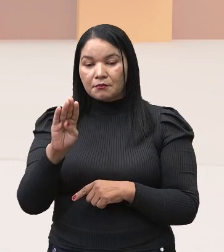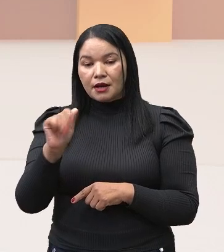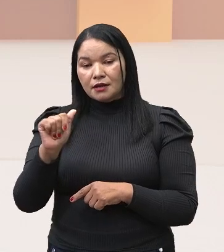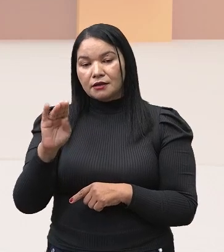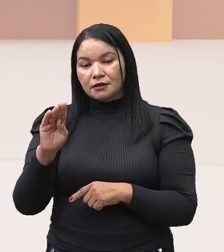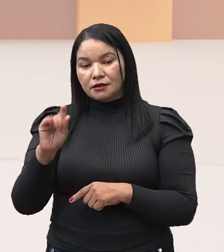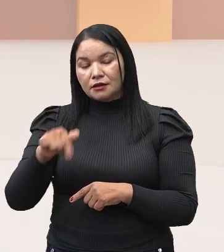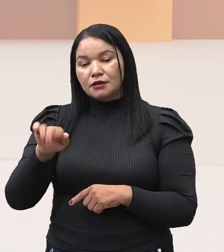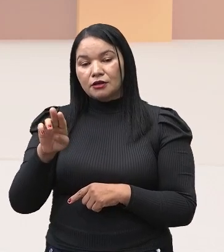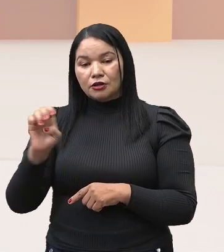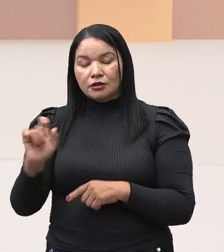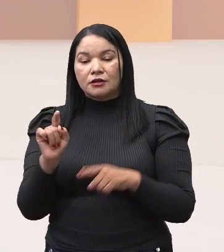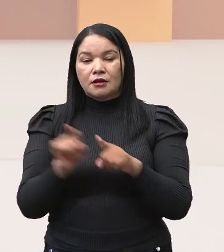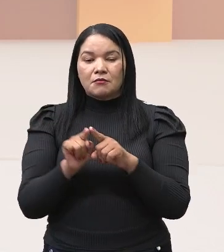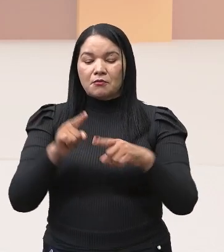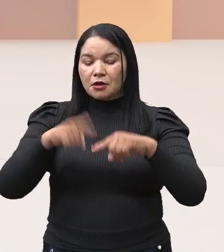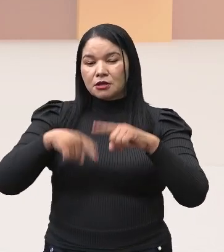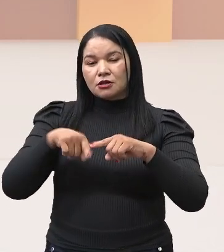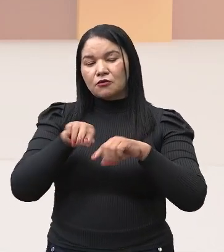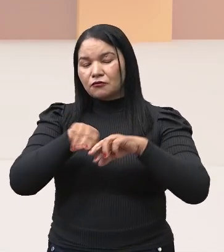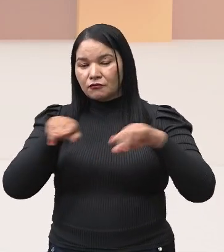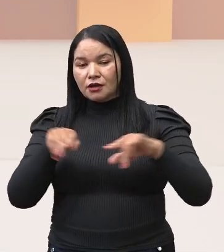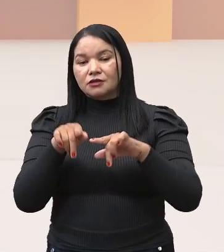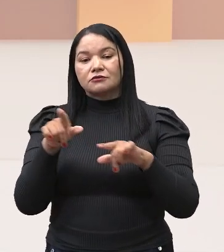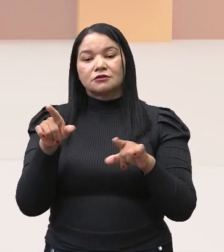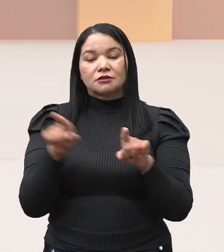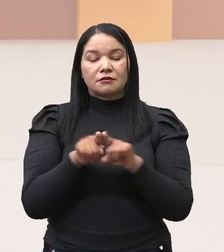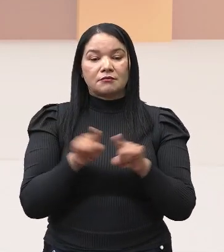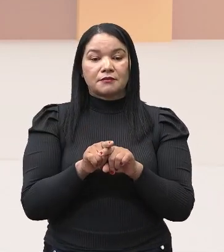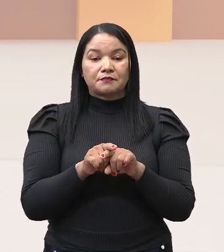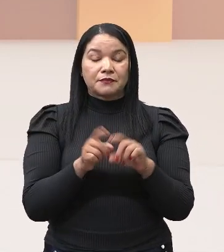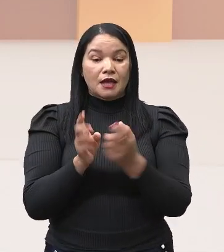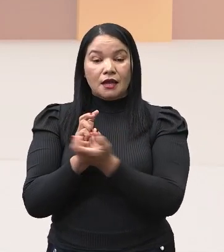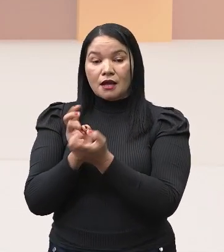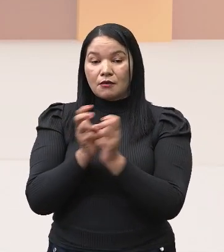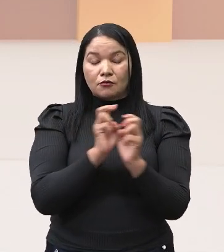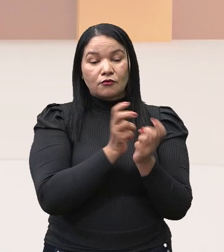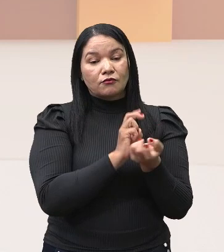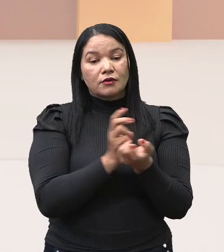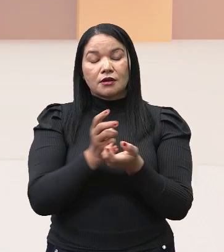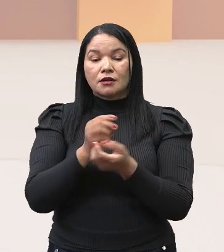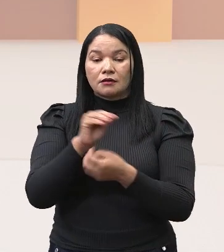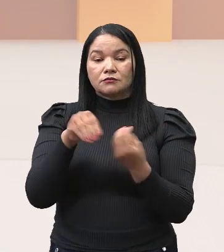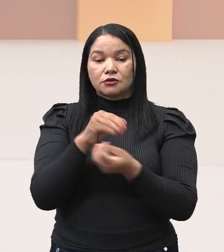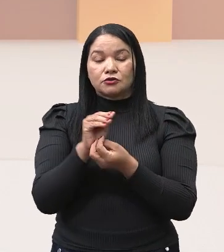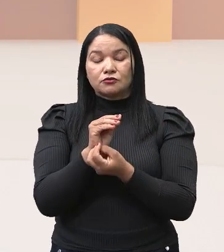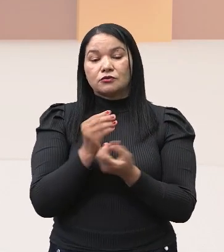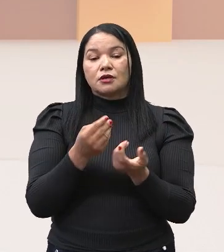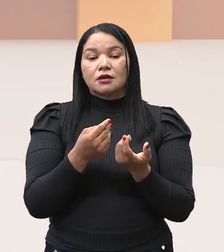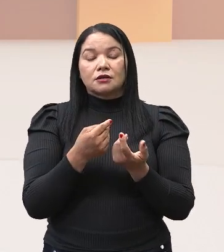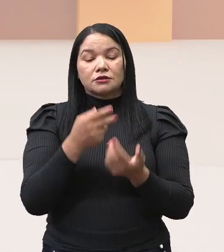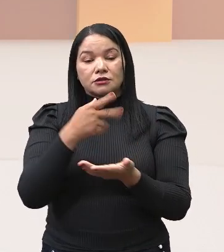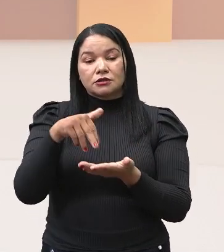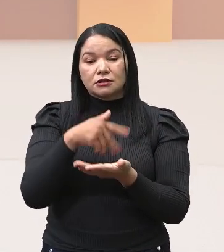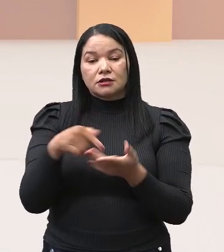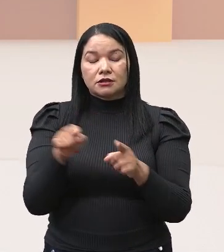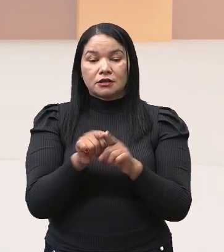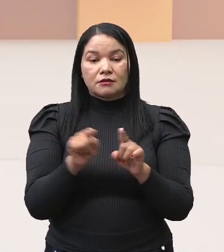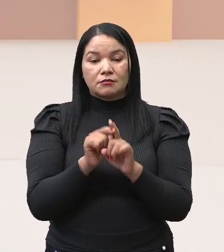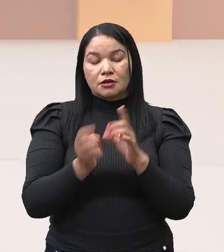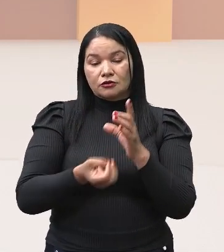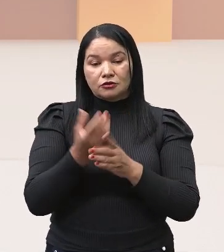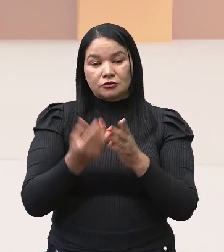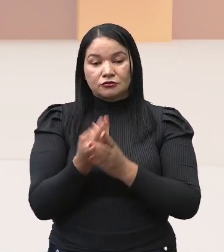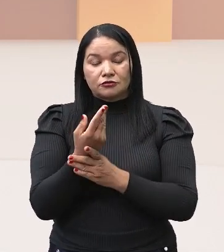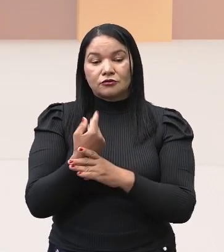também fundamentais. A capoeira, uma mistura de dança e luta desenvolvida por escravizados africanos,